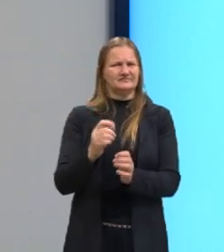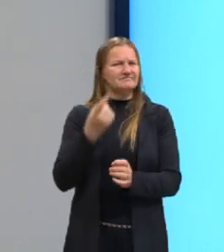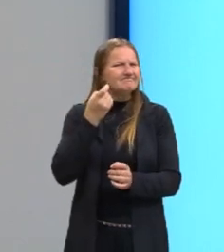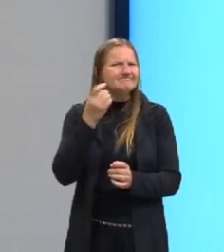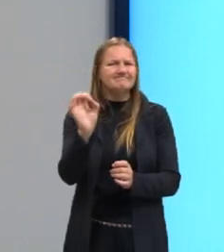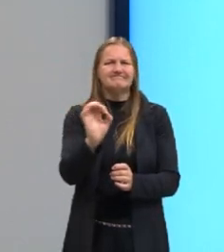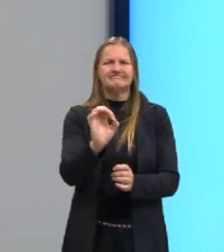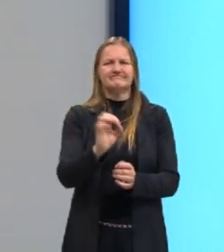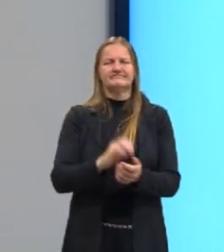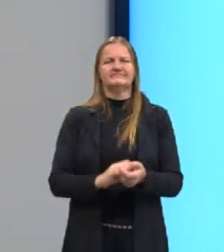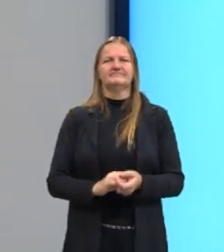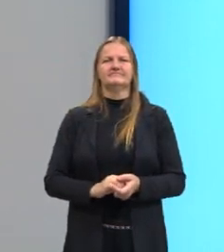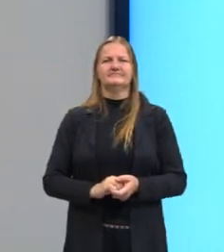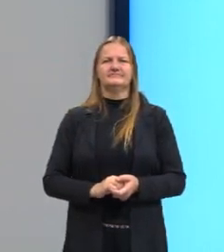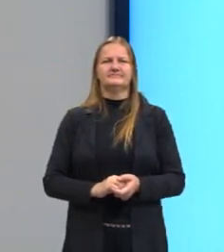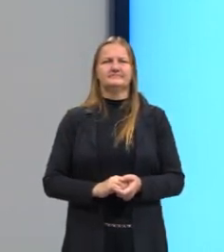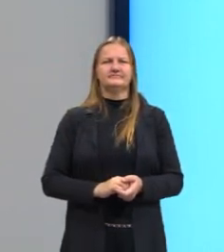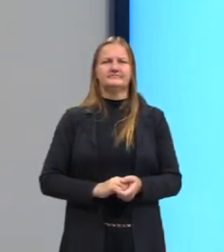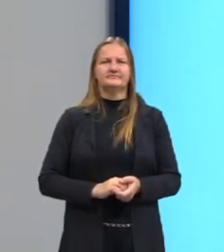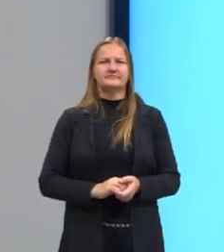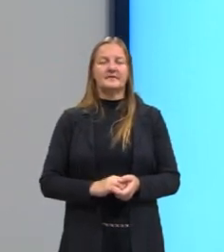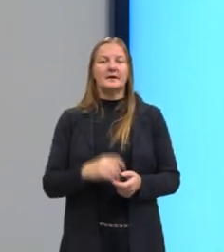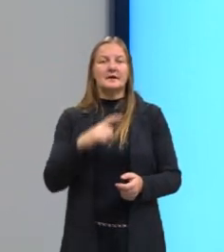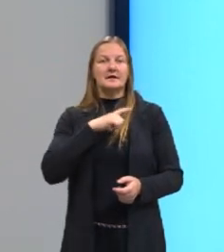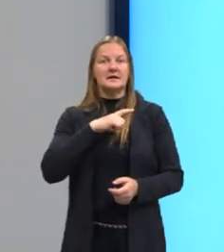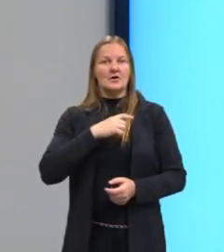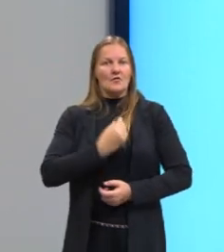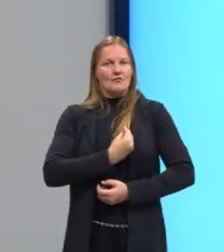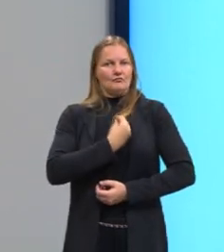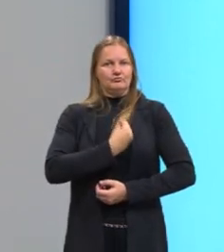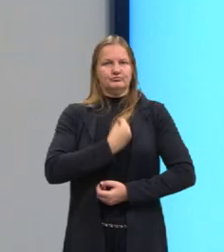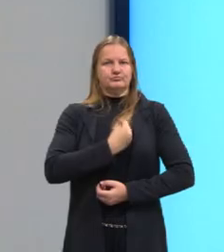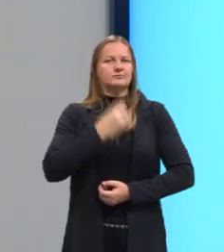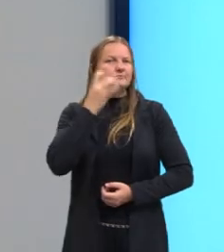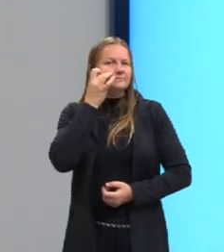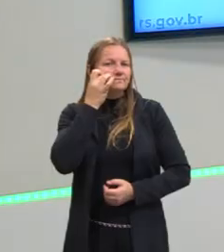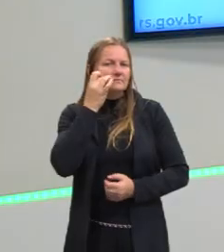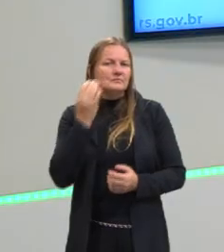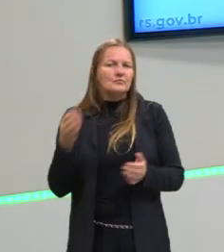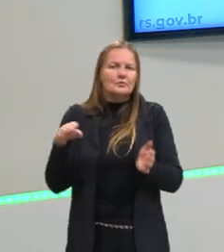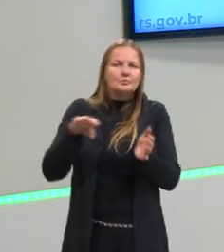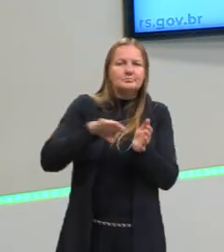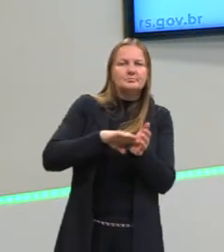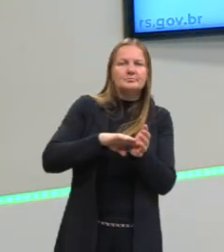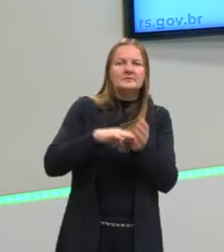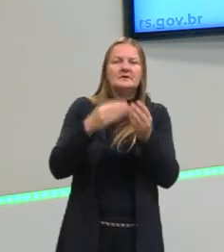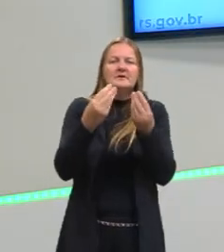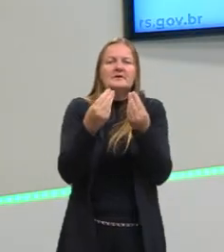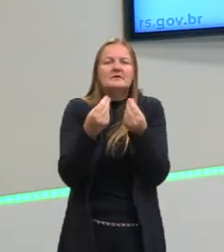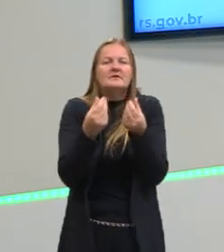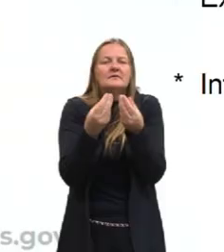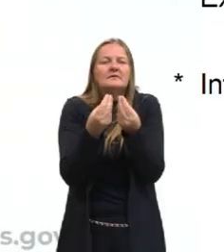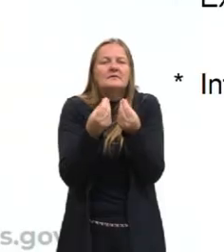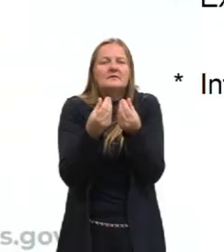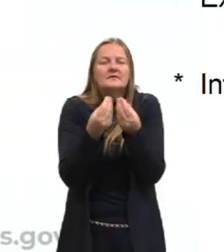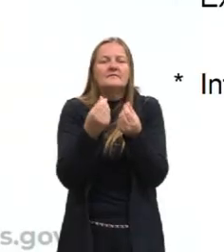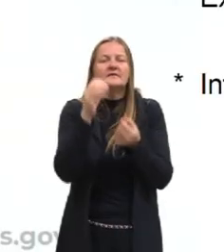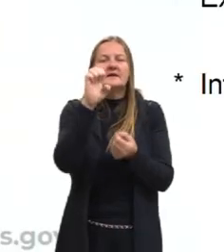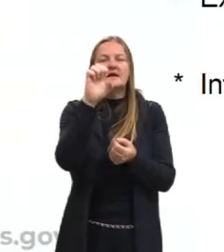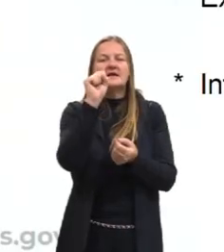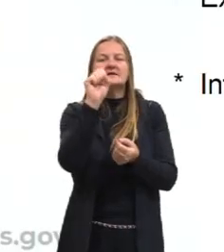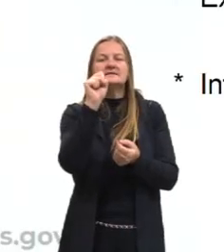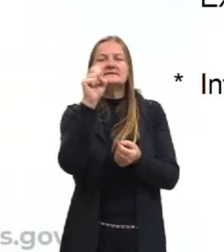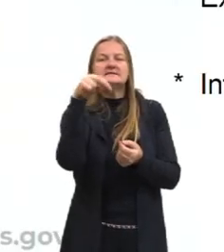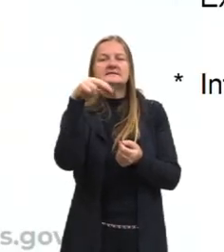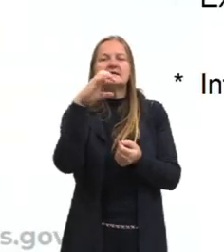interessante olha aqui a partir da insistência chegava a essência para o Platão a essência estava no